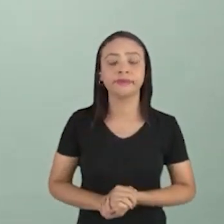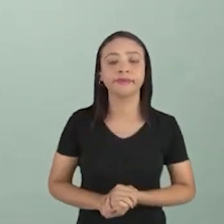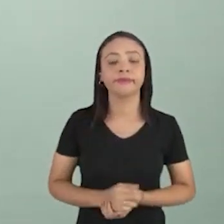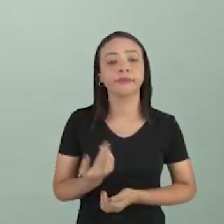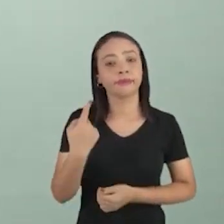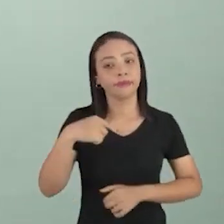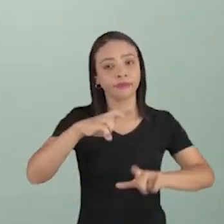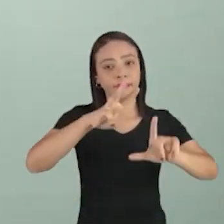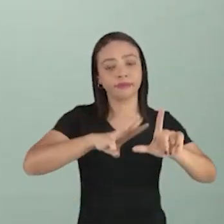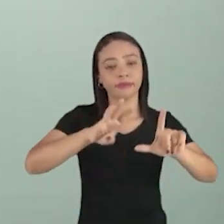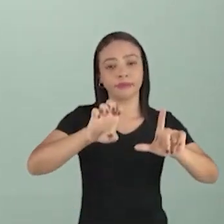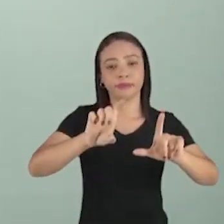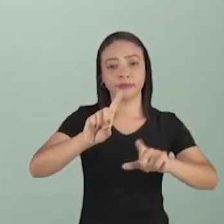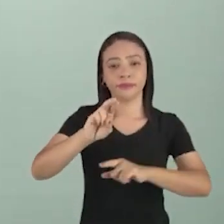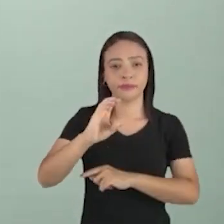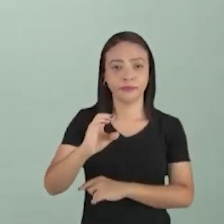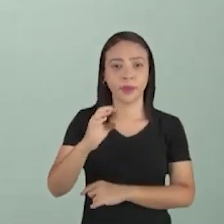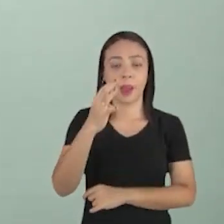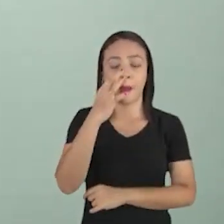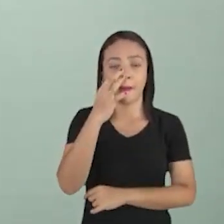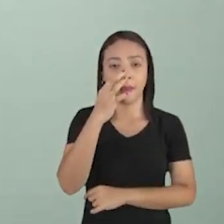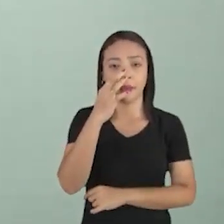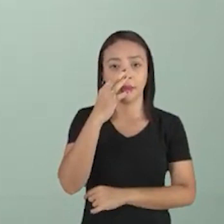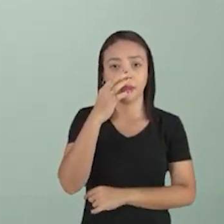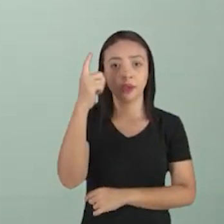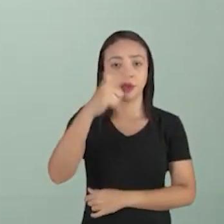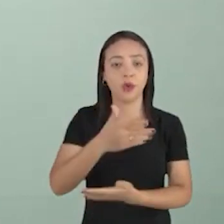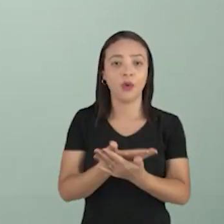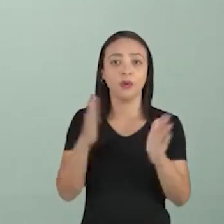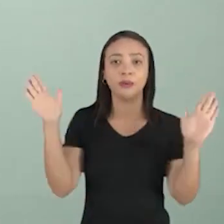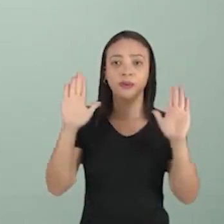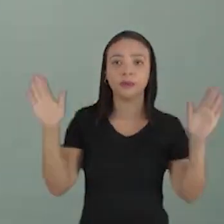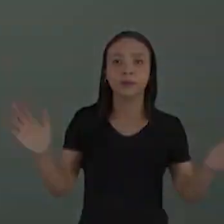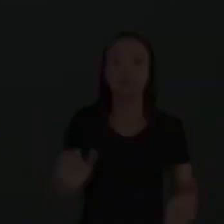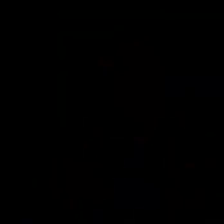acessem eduque.acre para revisitar os nossos vídeos. Tchau,